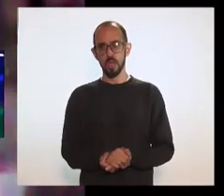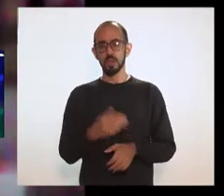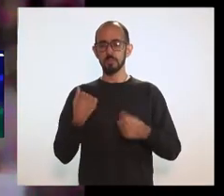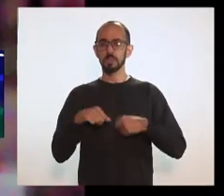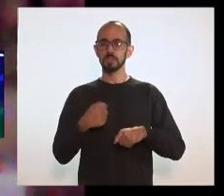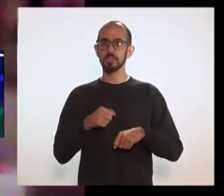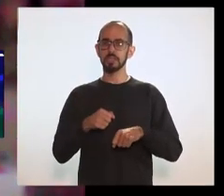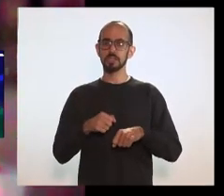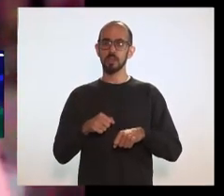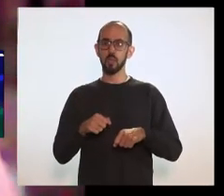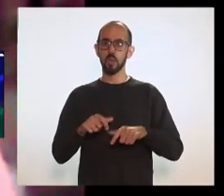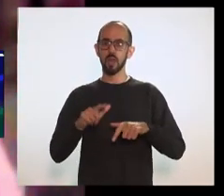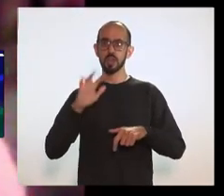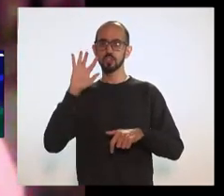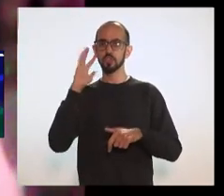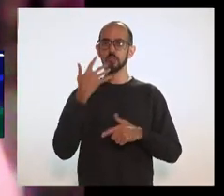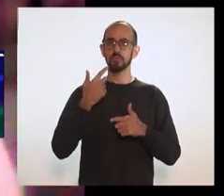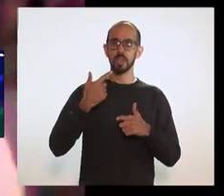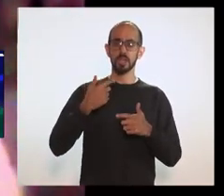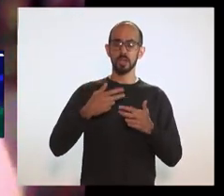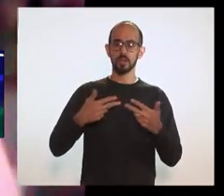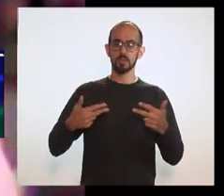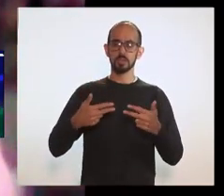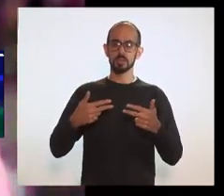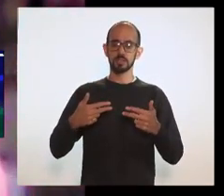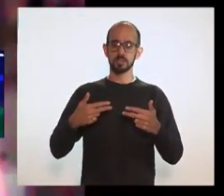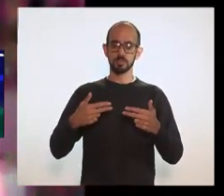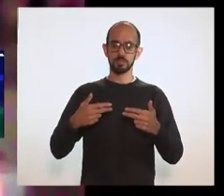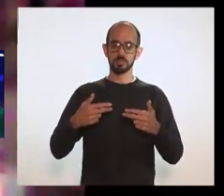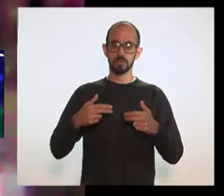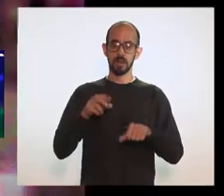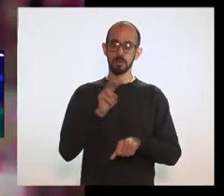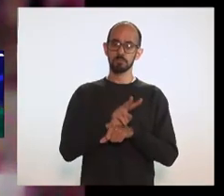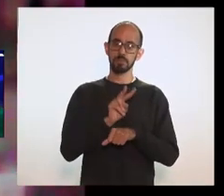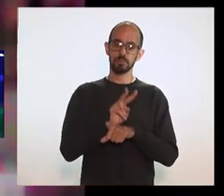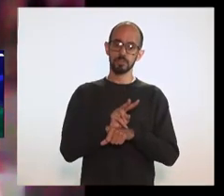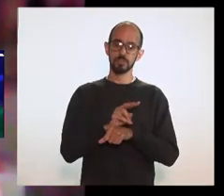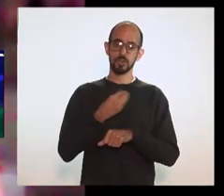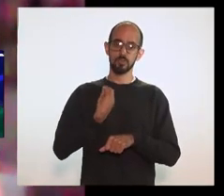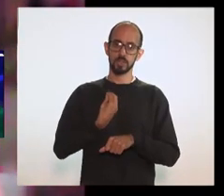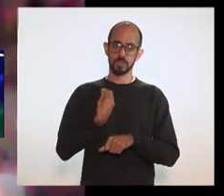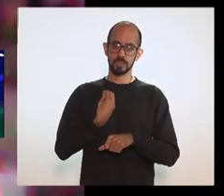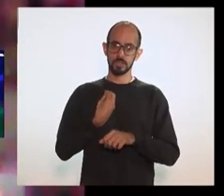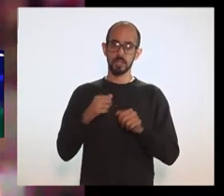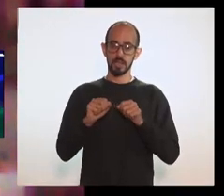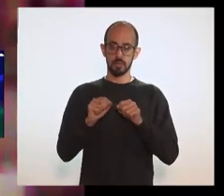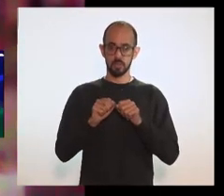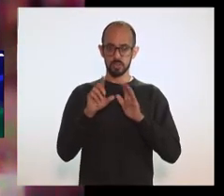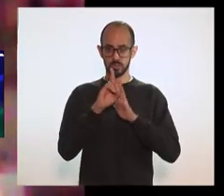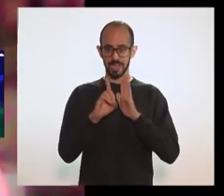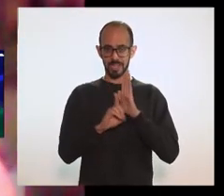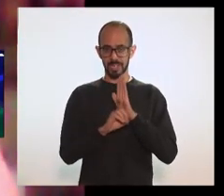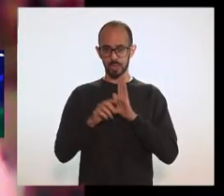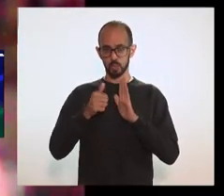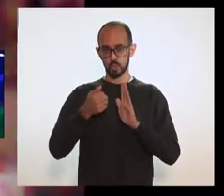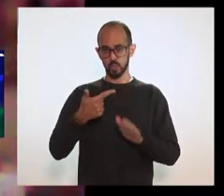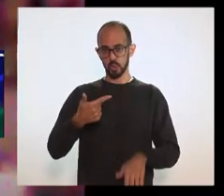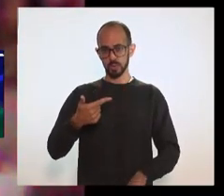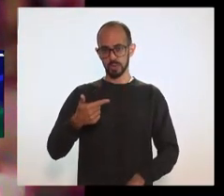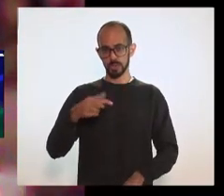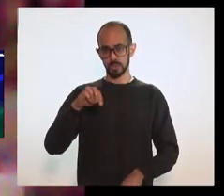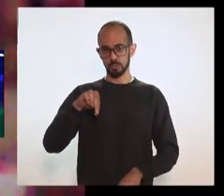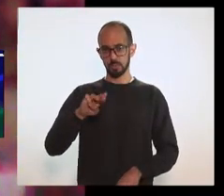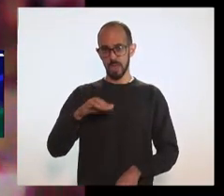previnam vidas. E o que ele fez? Ele editou um decreto no último dia 12 de março, o decreto